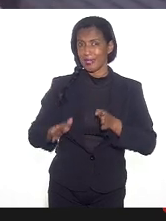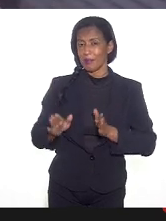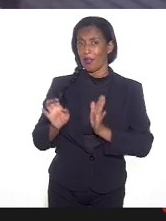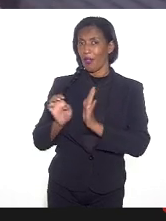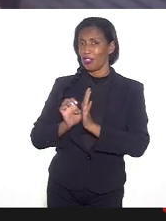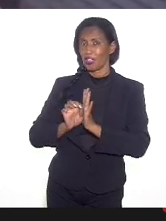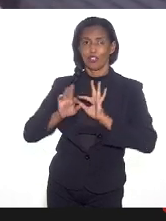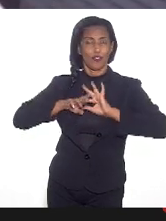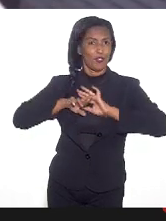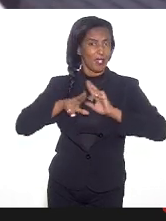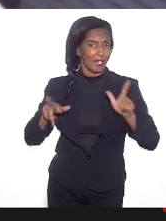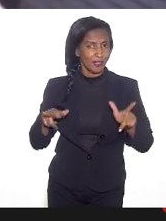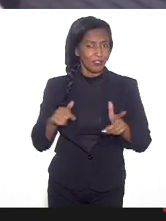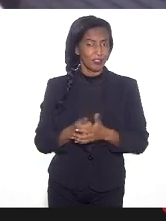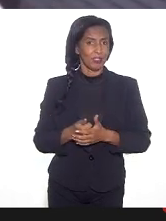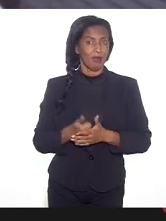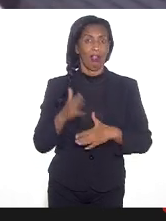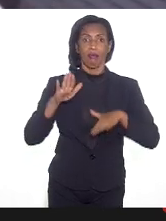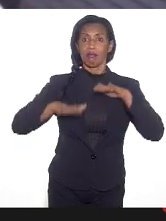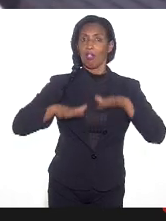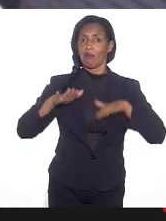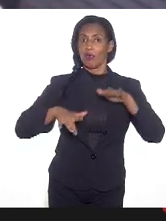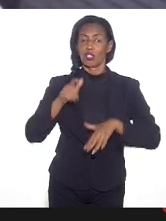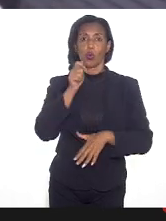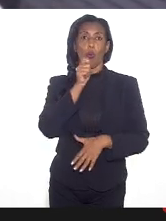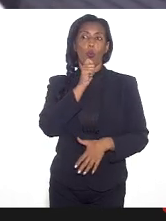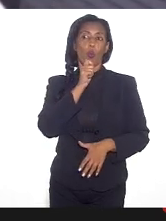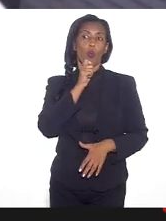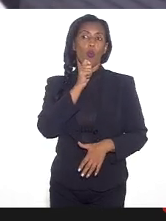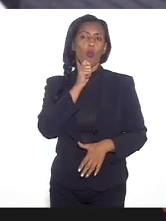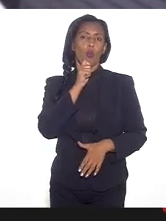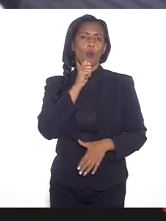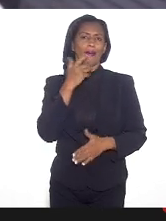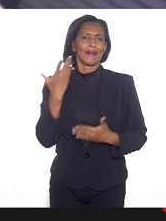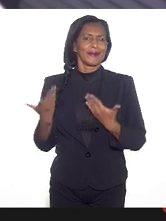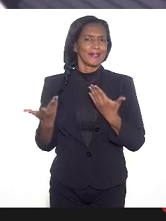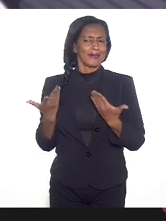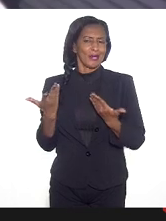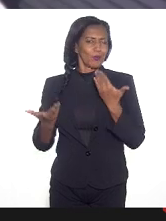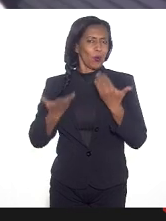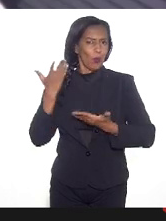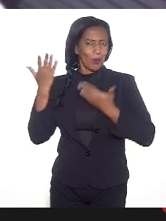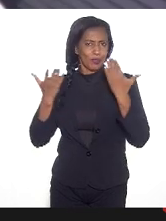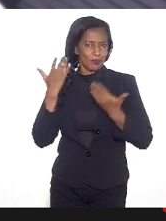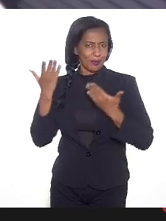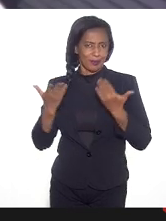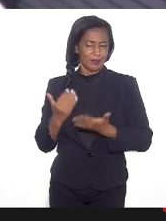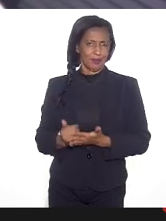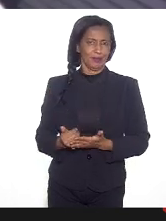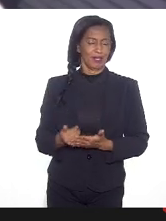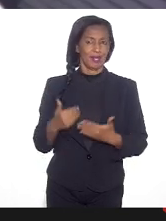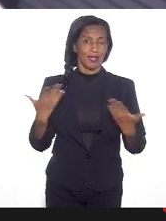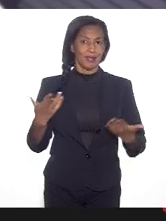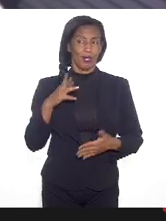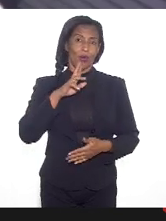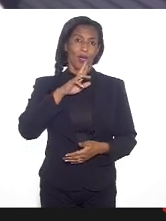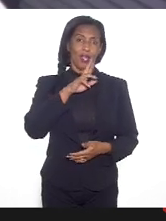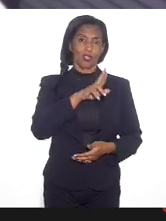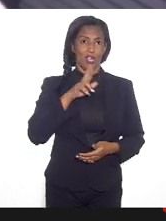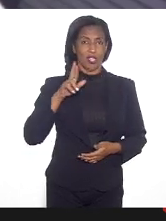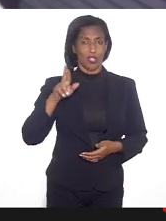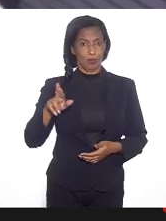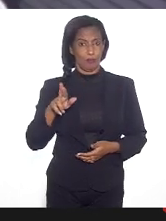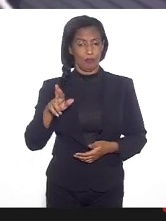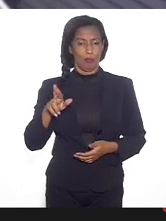muito diferente, talvez não haja essa compatibilidade. Tá? Então, as respostas são